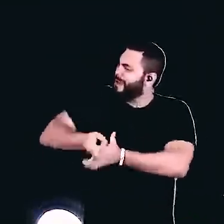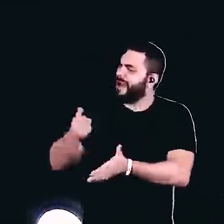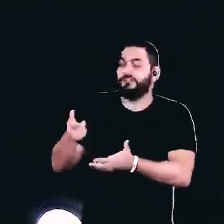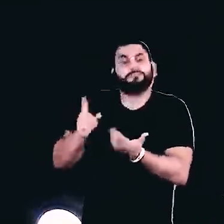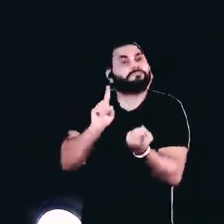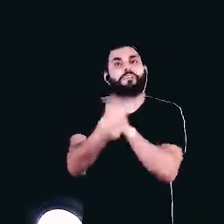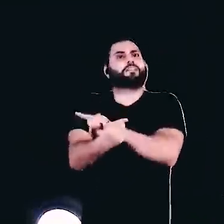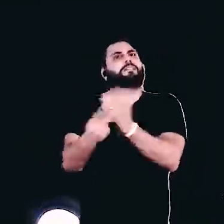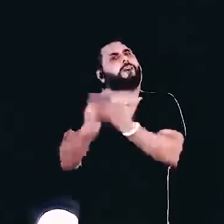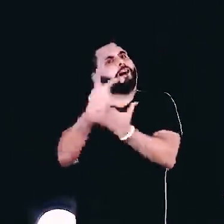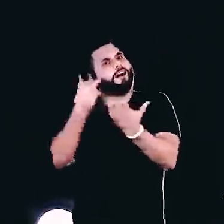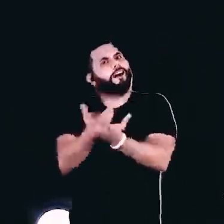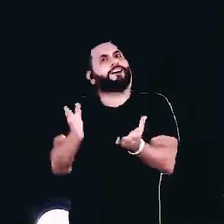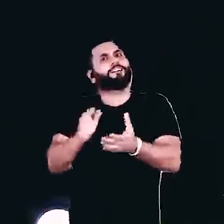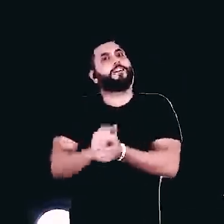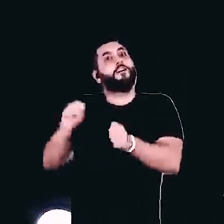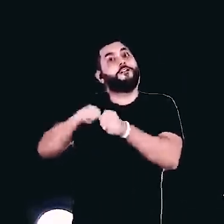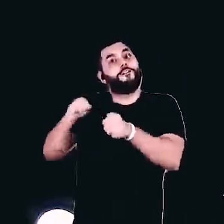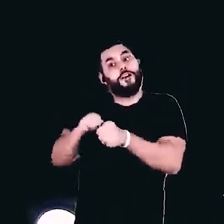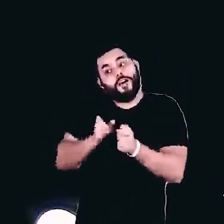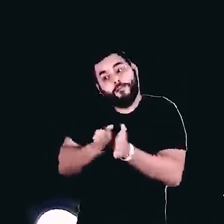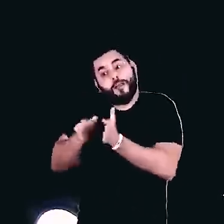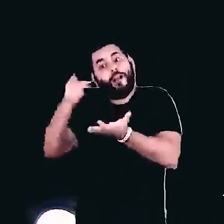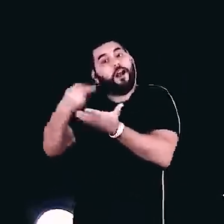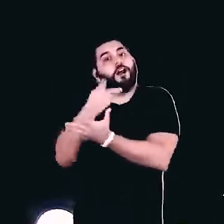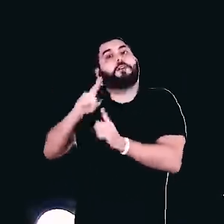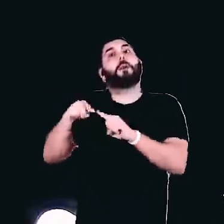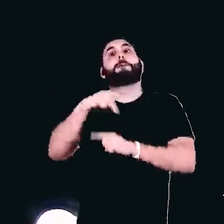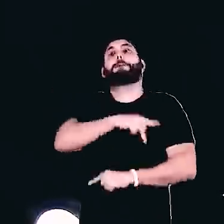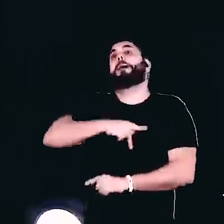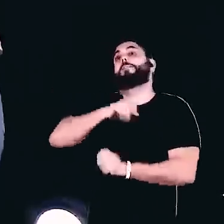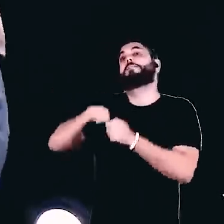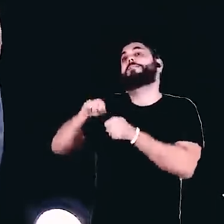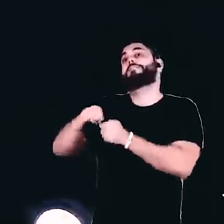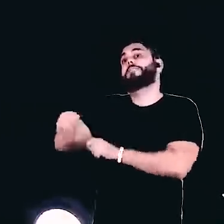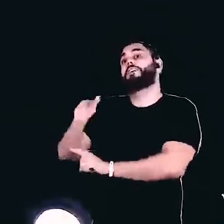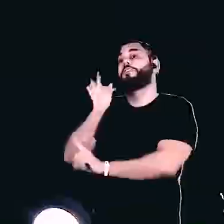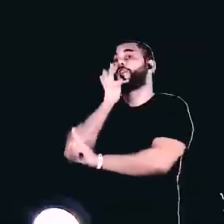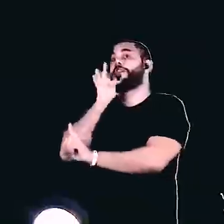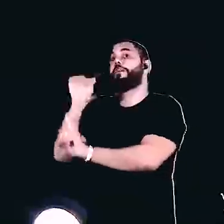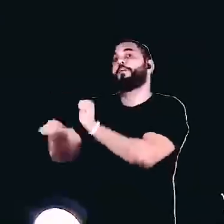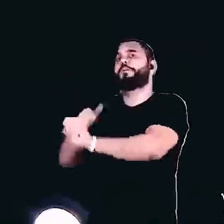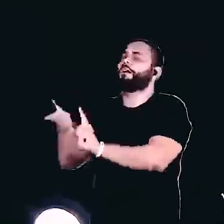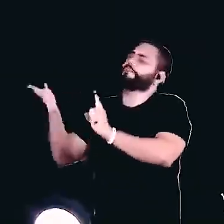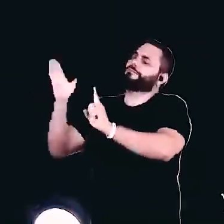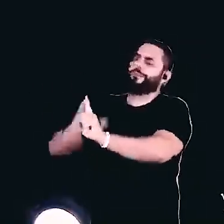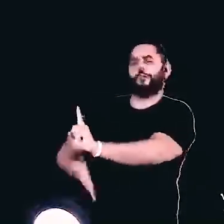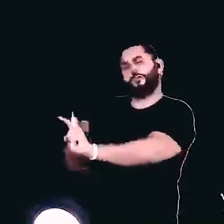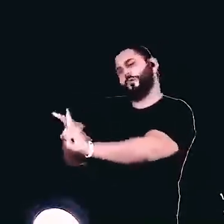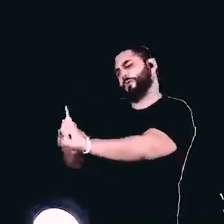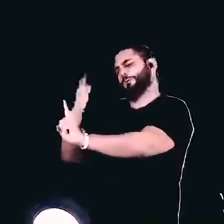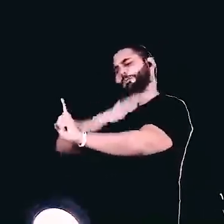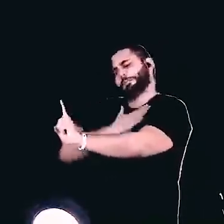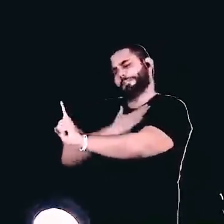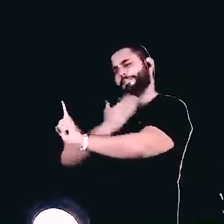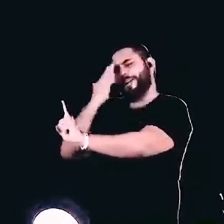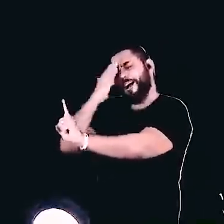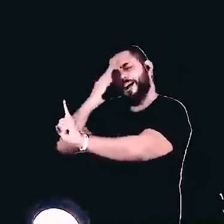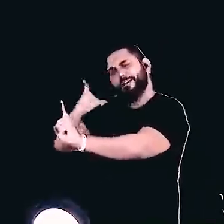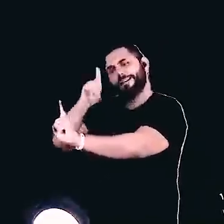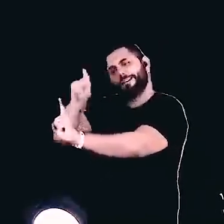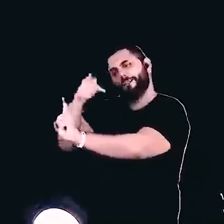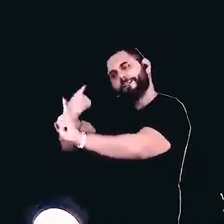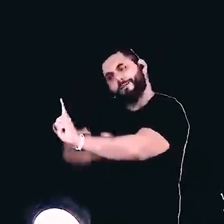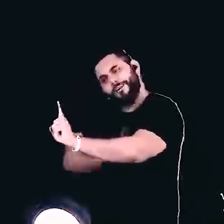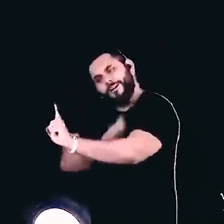caminho contrário, fez o caminho inverso. Paulo, para fazer Filemão receber Onésimo, ele disse, Filemão, eu dou graças a Deus